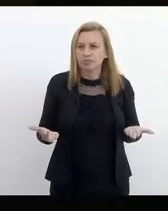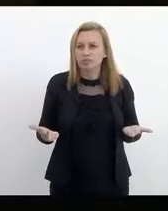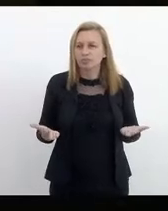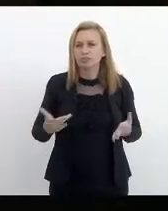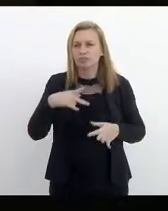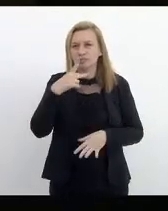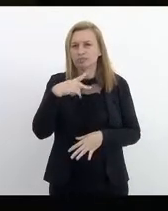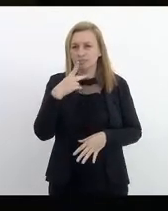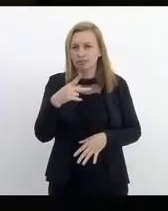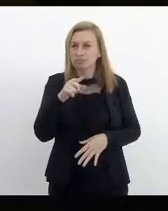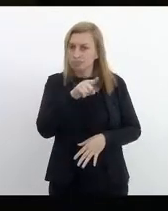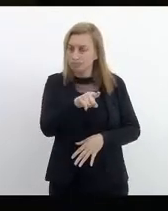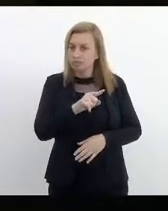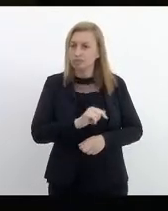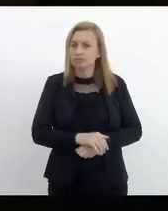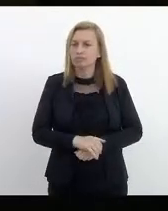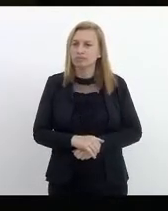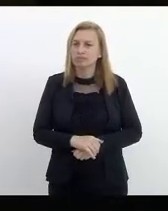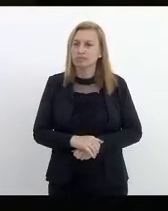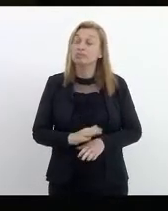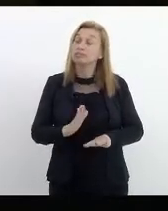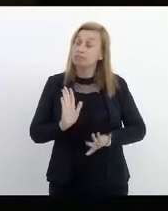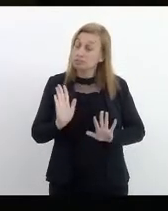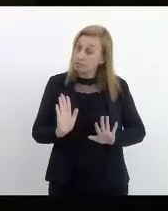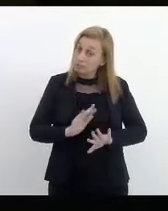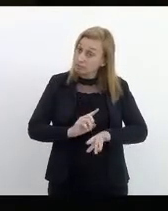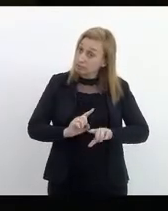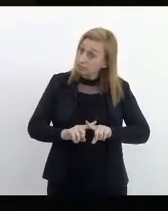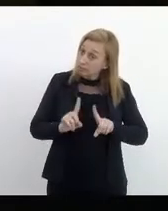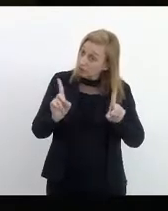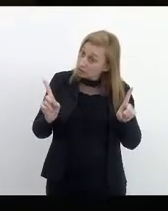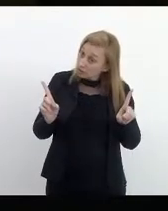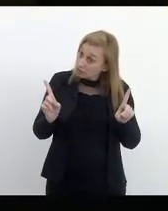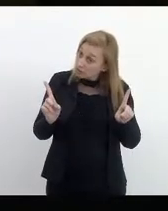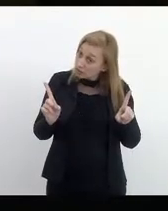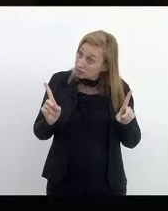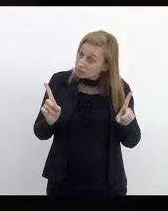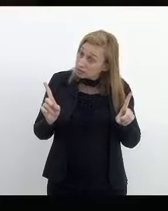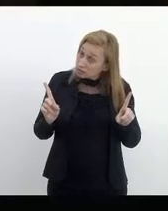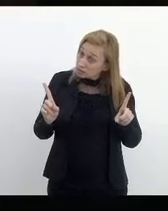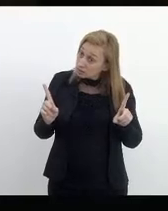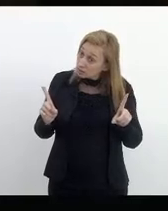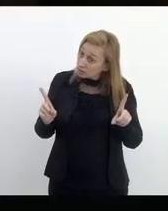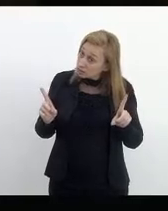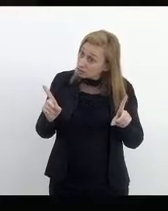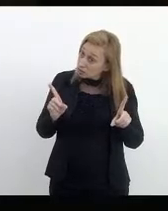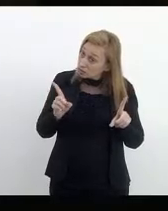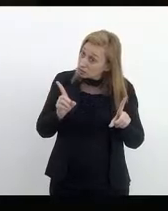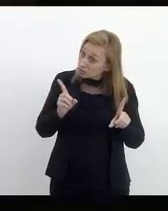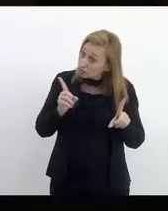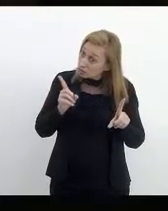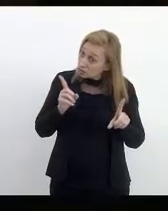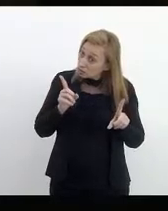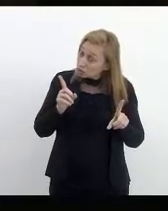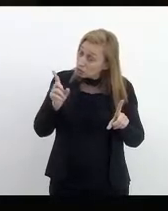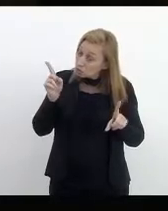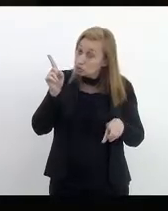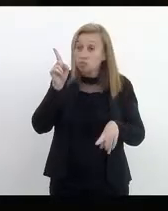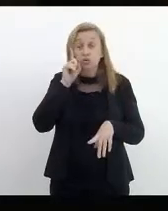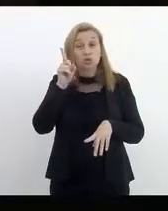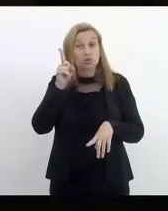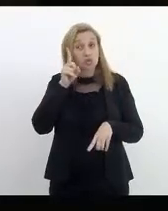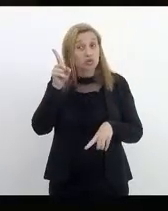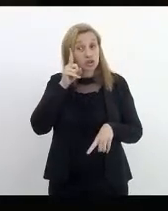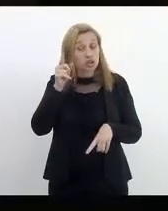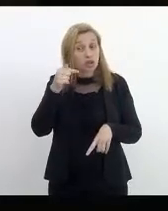tô trazendo isso tudo aí Ah mas daqui para frente todos os dias eu